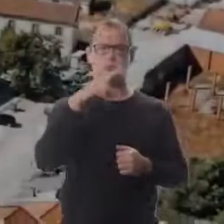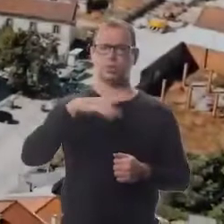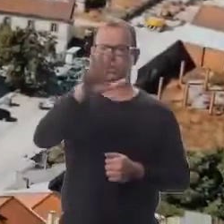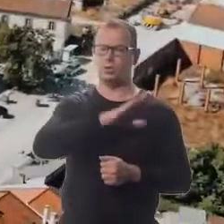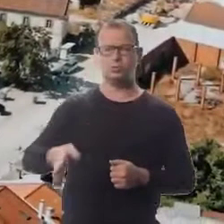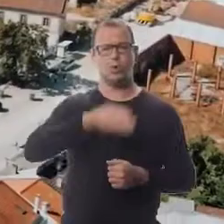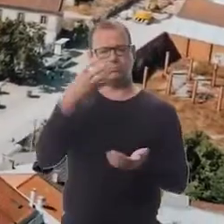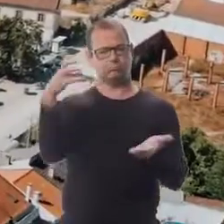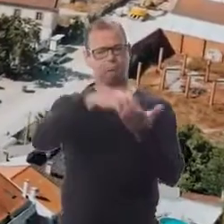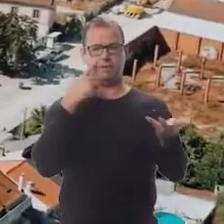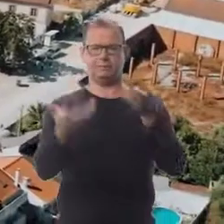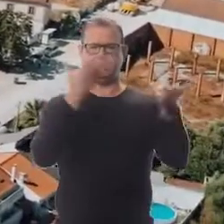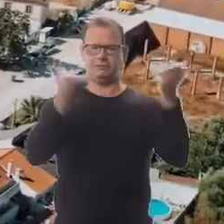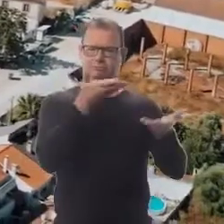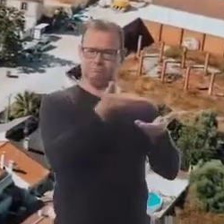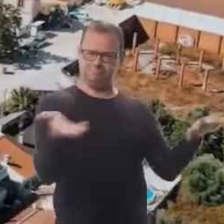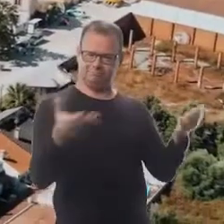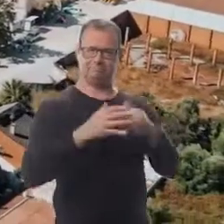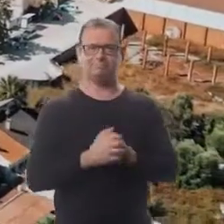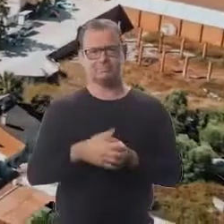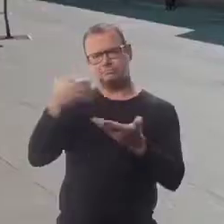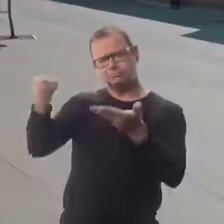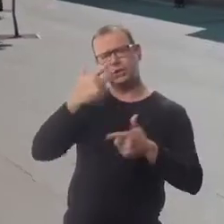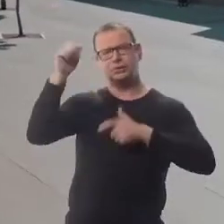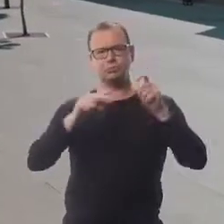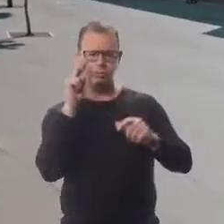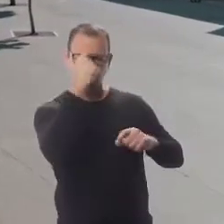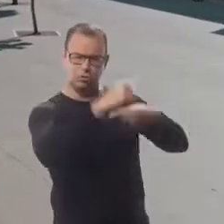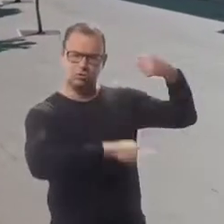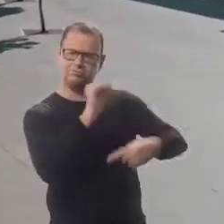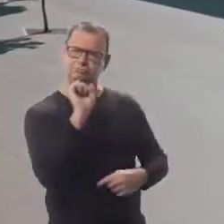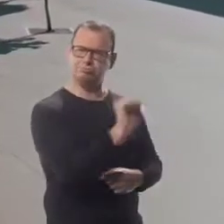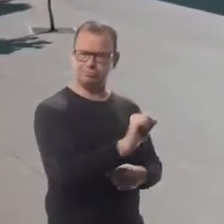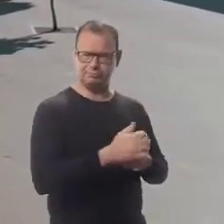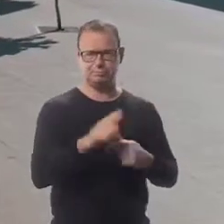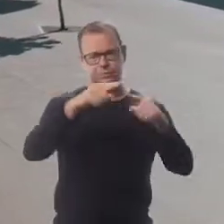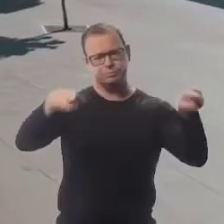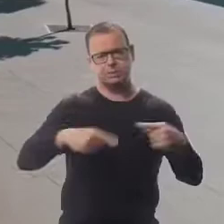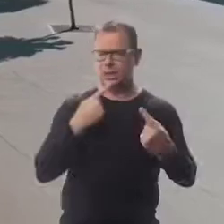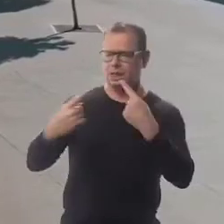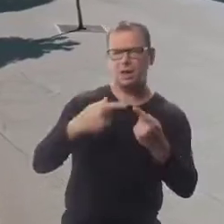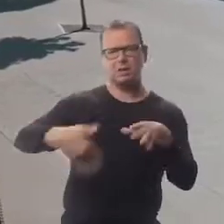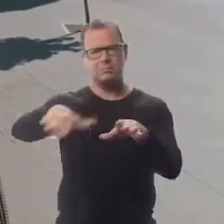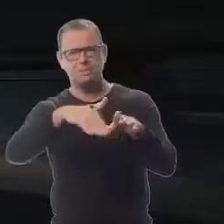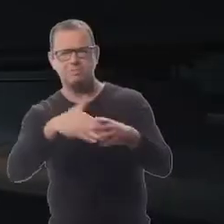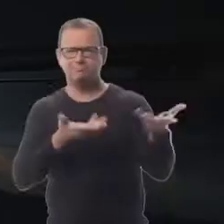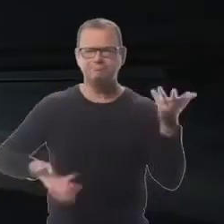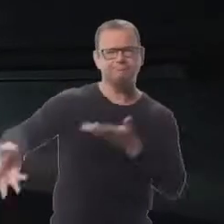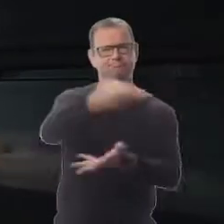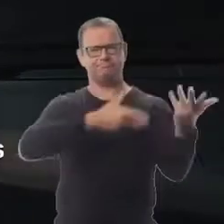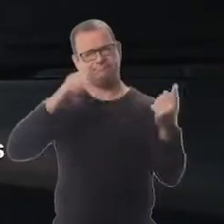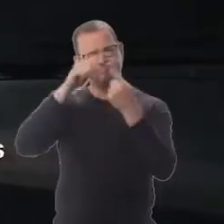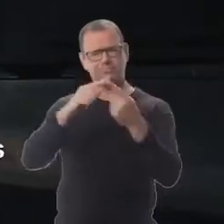O Museu Nacional Ferroviário é um espaço vivo. Celebra pessoas e a sua história. É um espaço de diálogo e